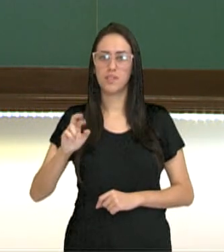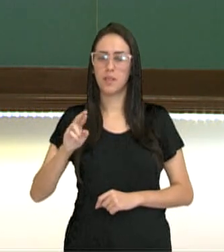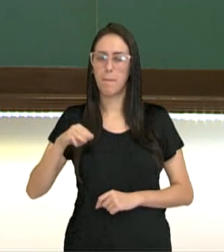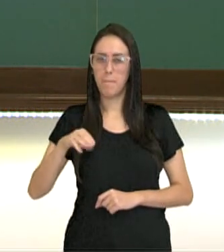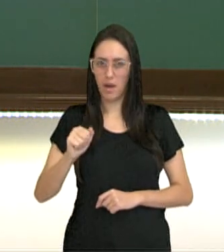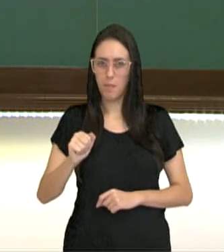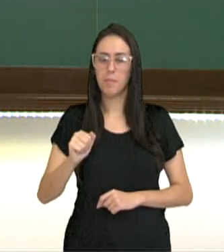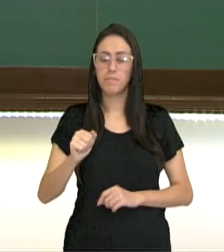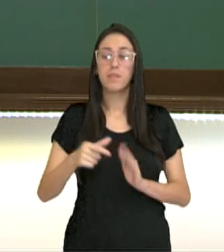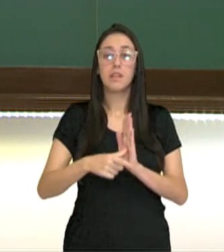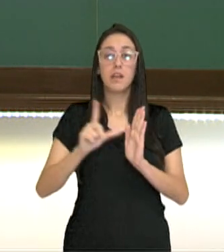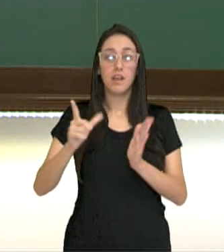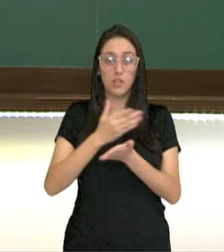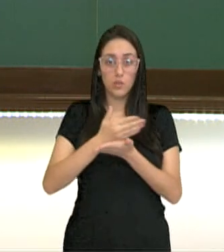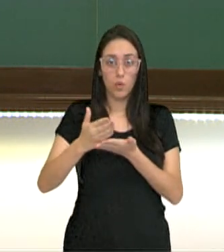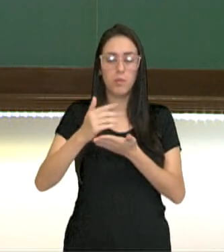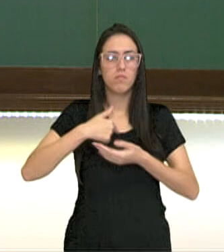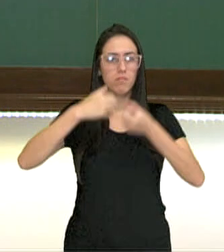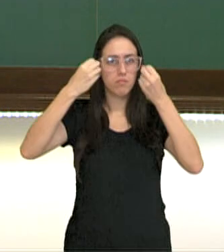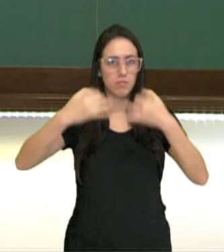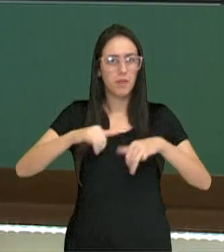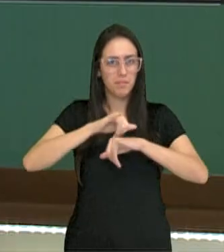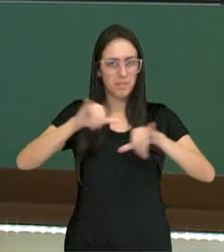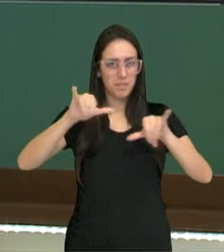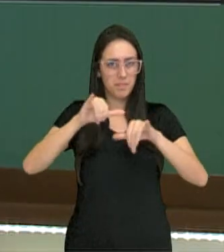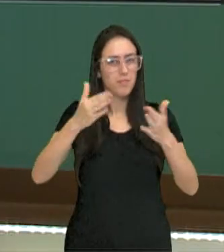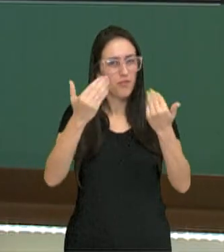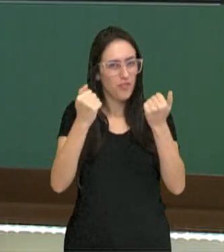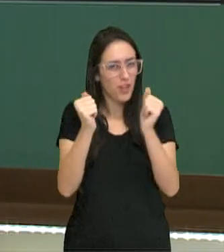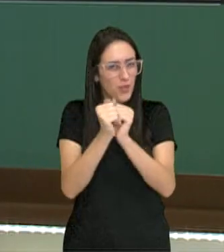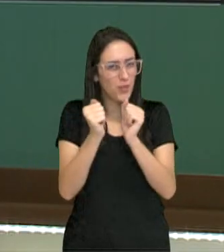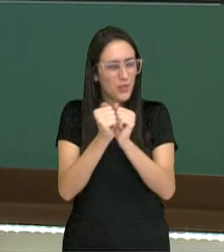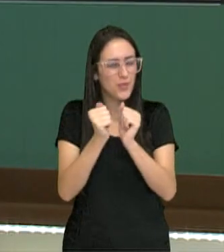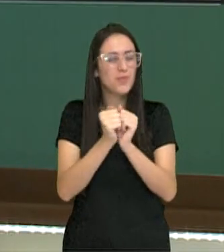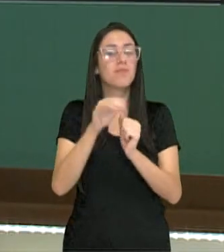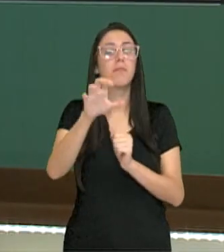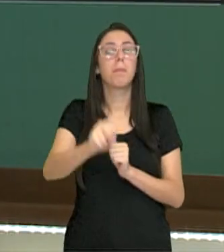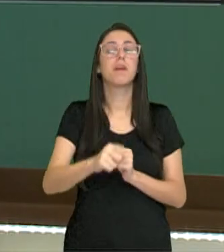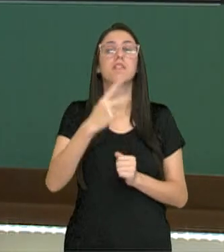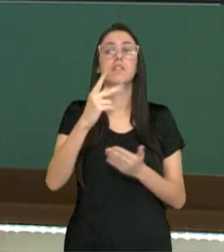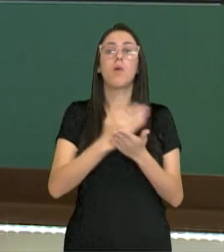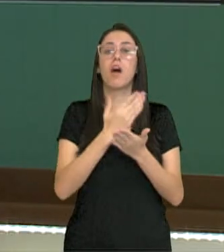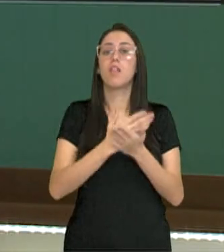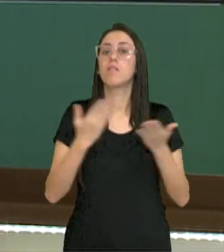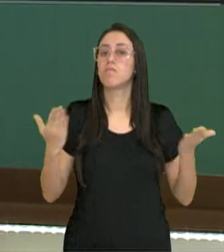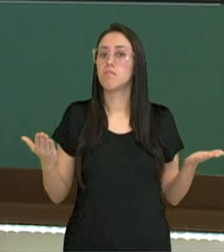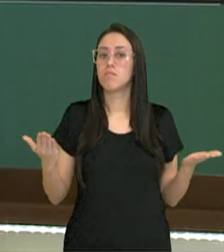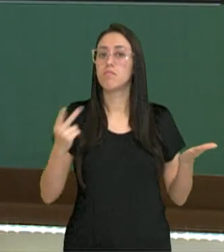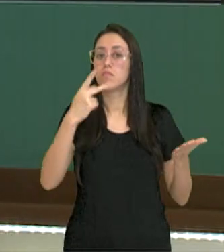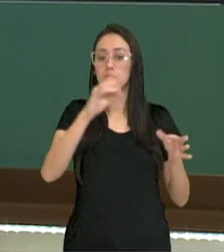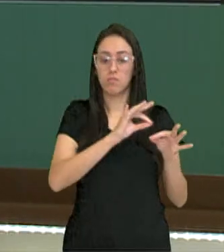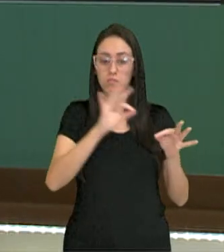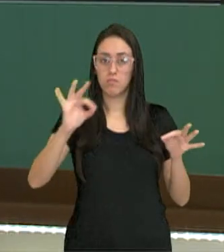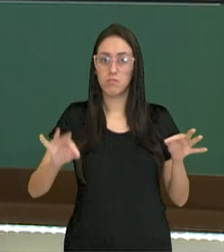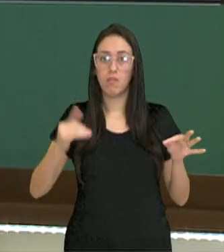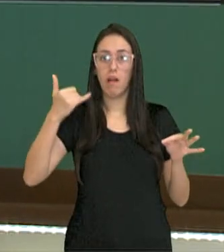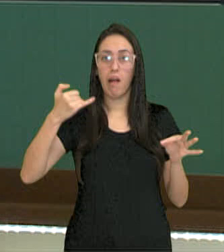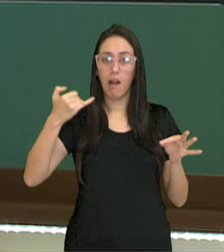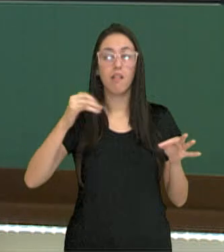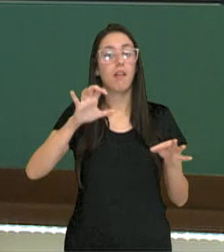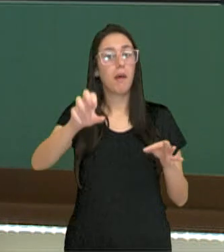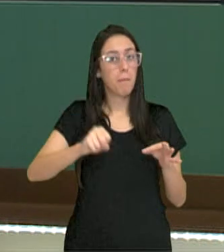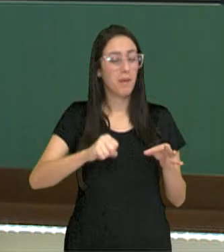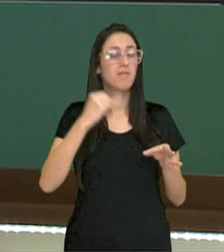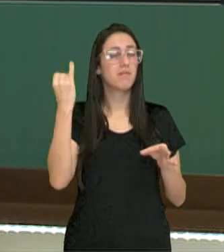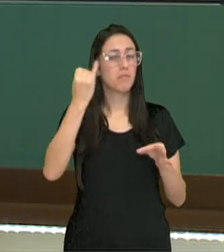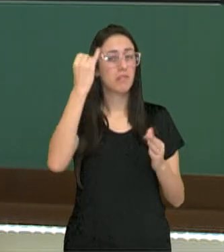nossos recadinhos, para os nossos combinados? Então chega aqui pertinho. Cadê o seu caderno? Cadê o seu penal? Lembre-se que a gente faz